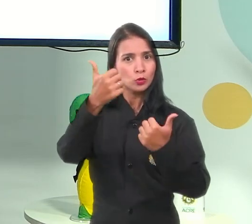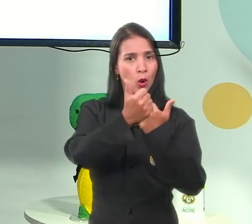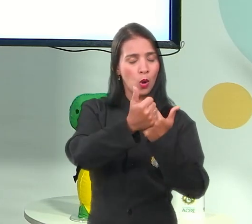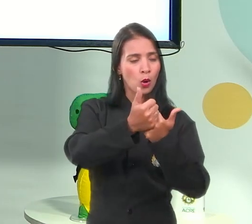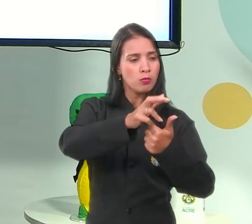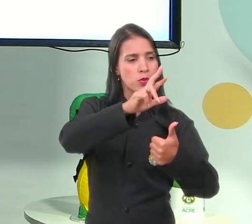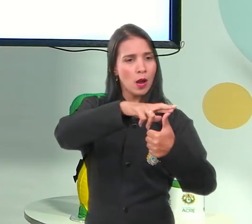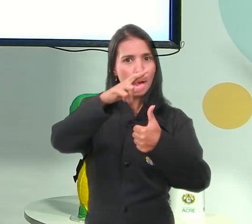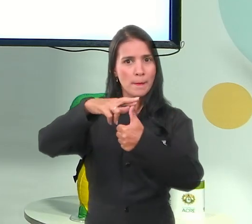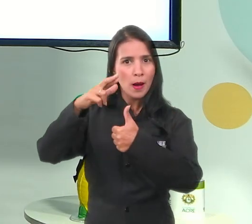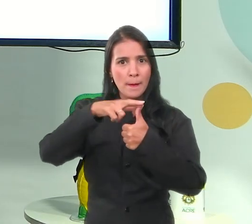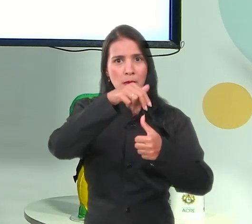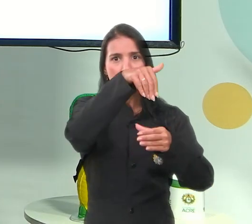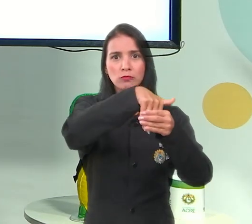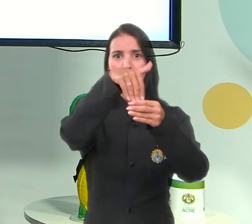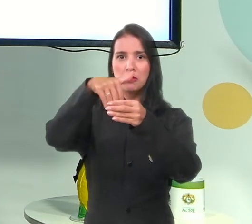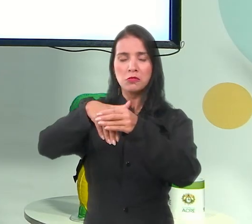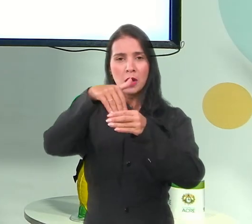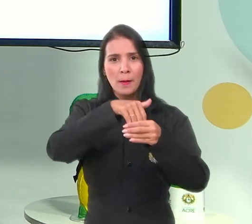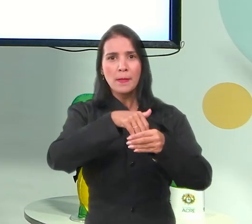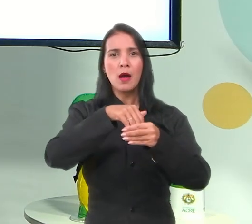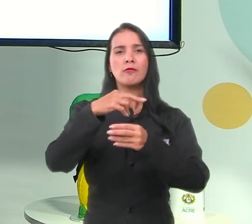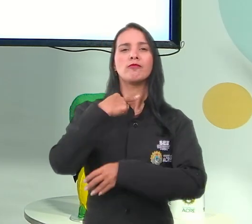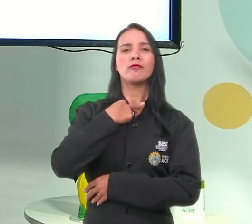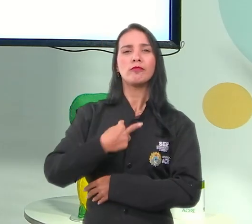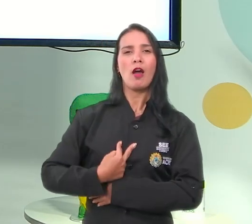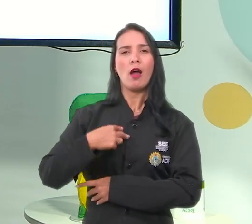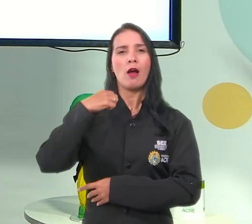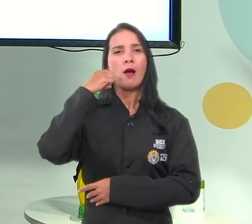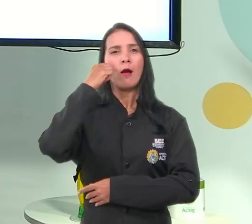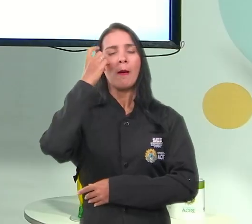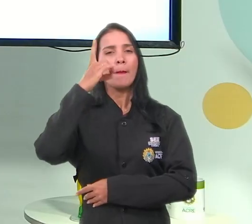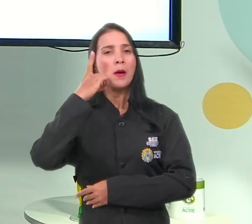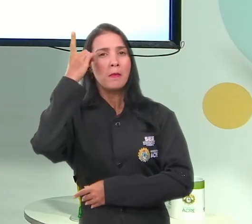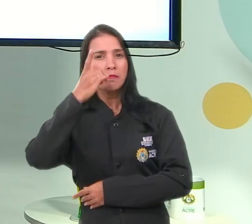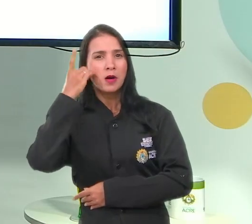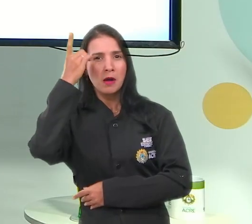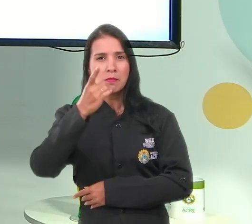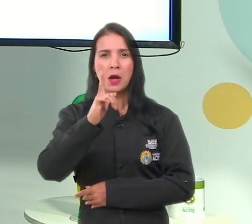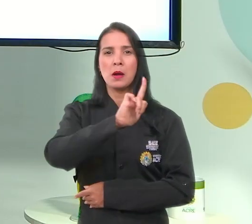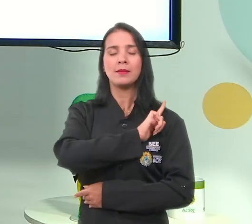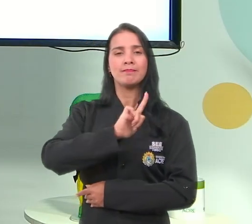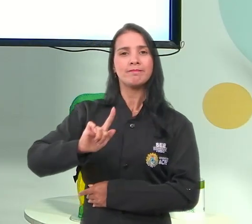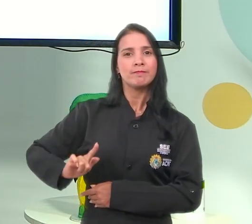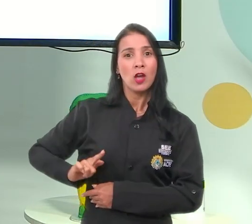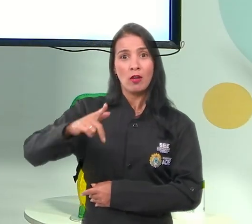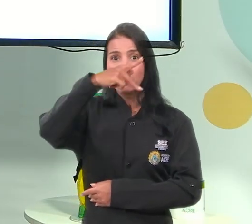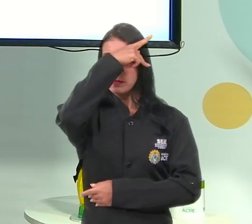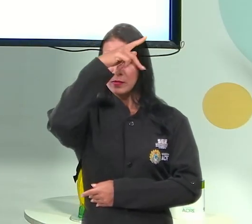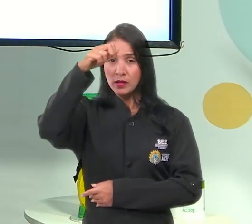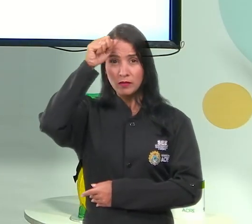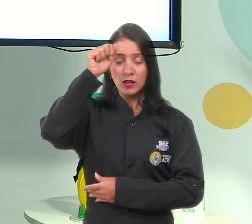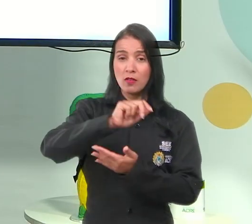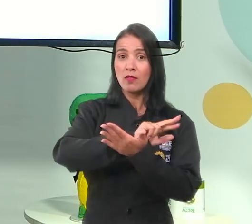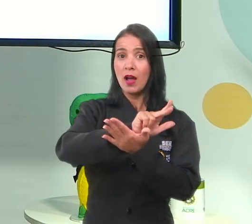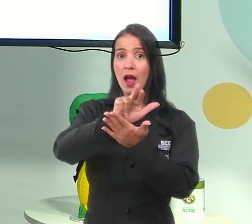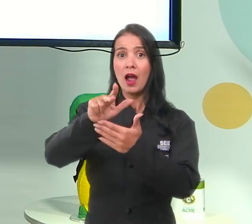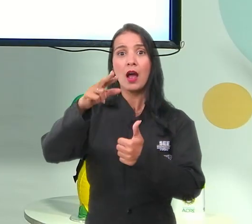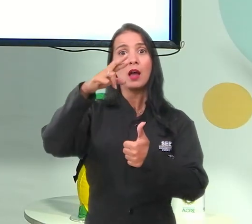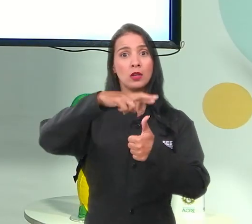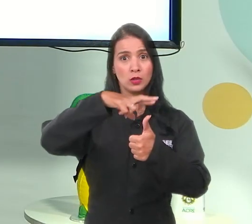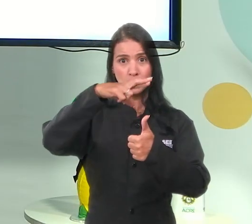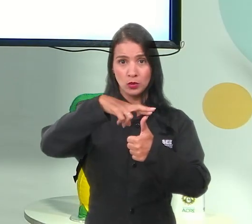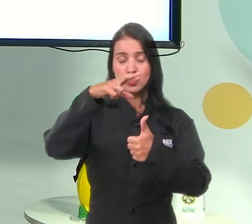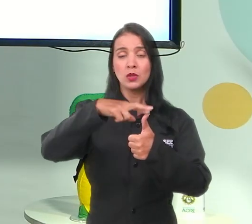elegendo vereadores, deputados, governadores, prefeitos, dentre outros cargos que aqui eu